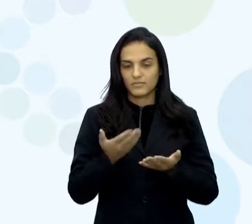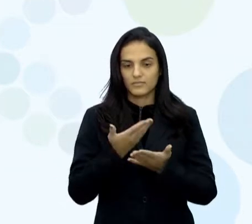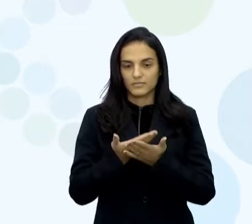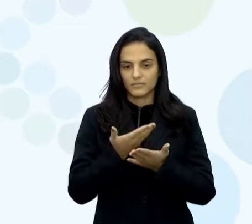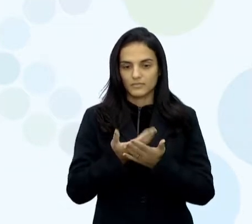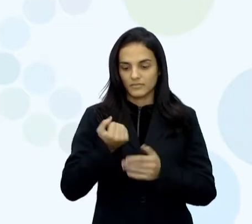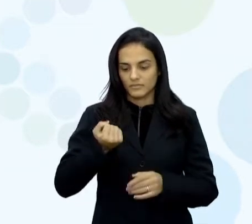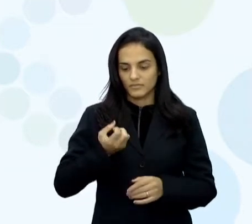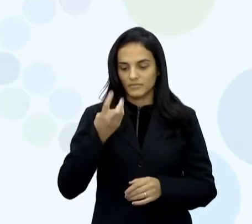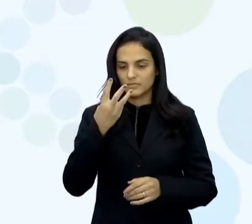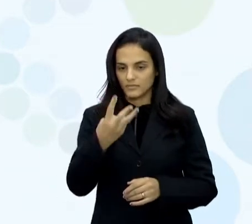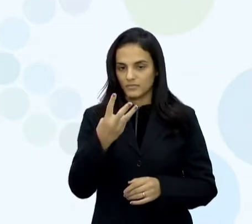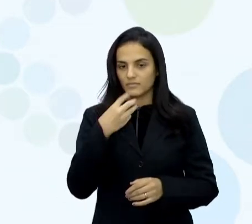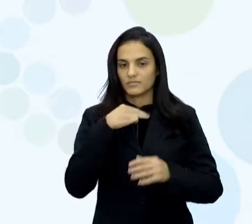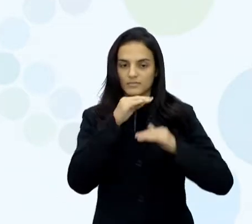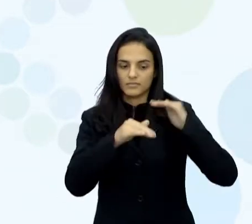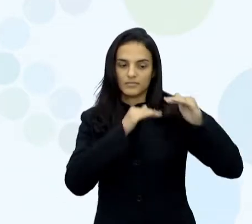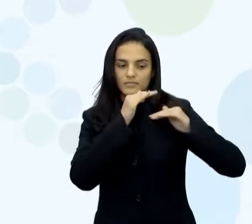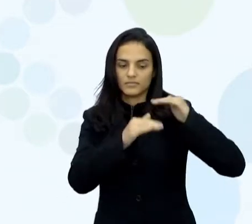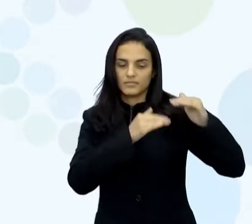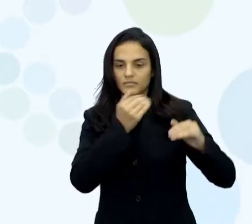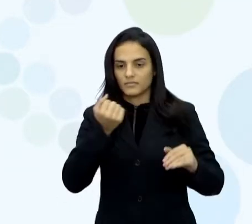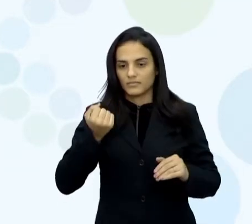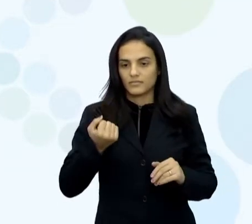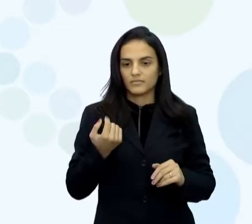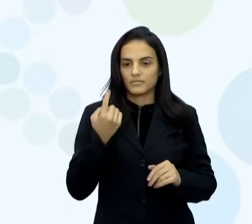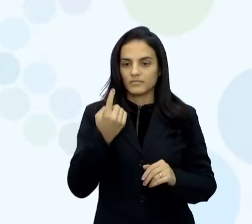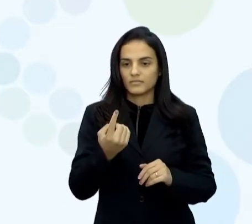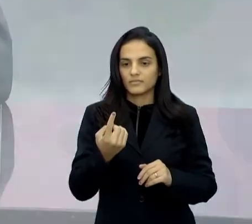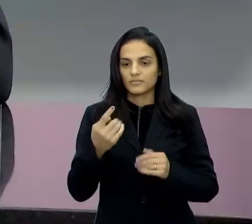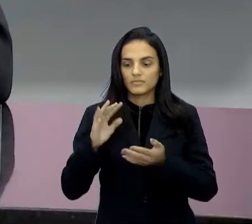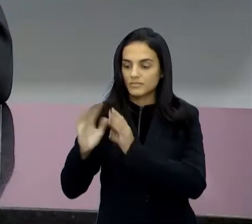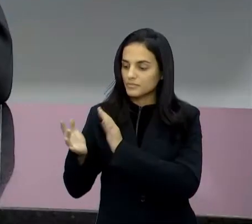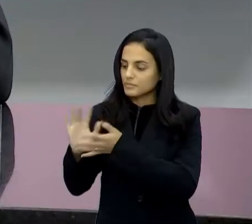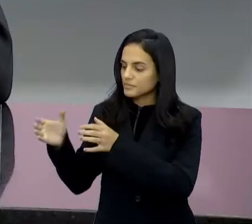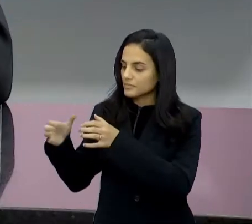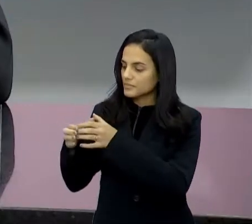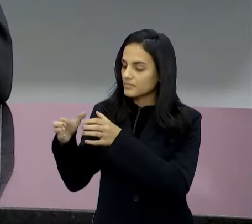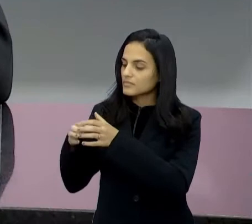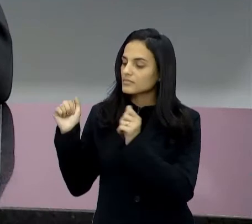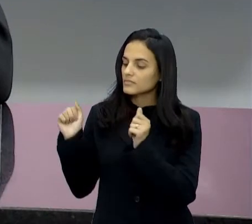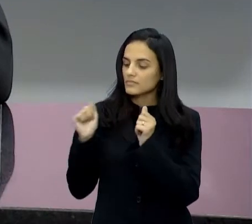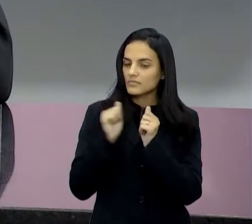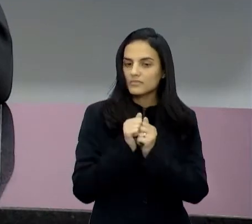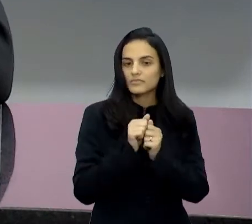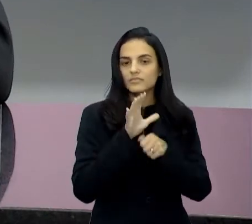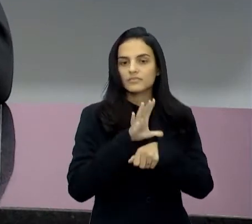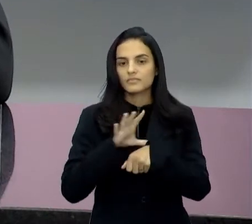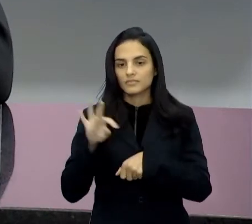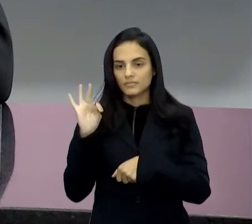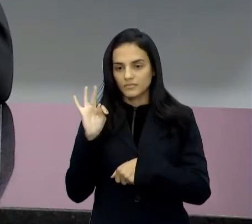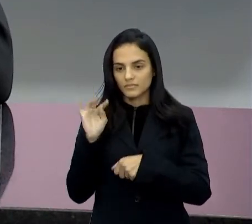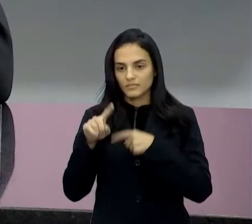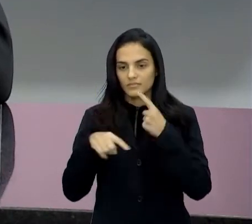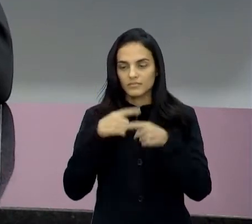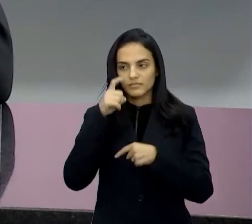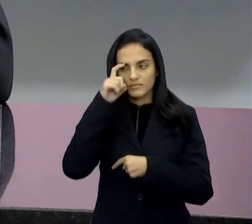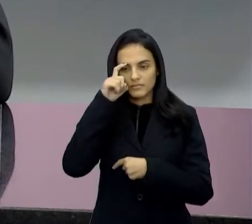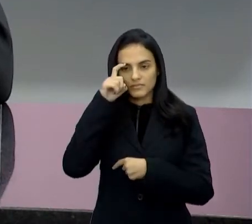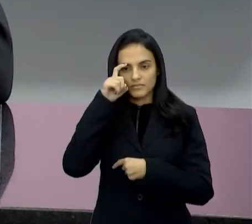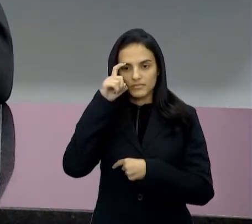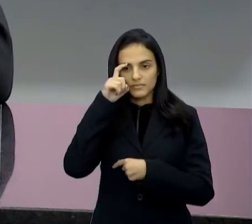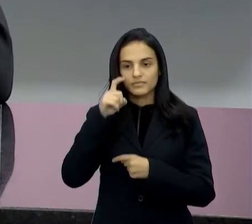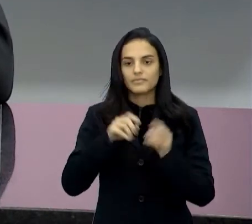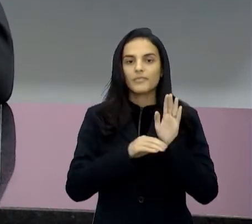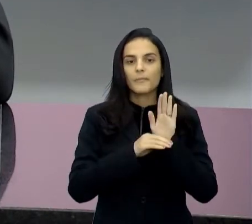número 3 e o desenvolvimento 1. E aqui na Libras eu estou comigo aqui com a Thalita e depois o Matheus,